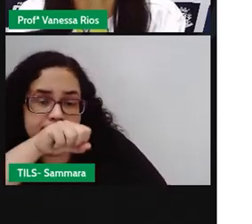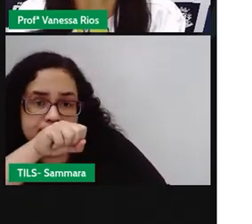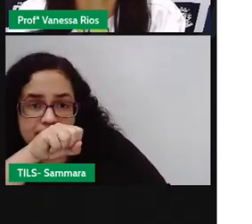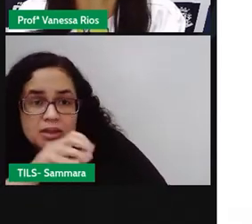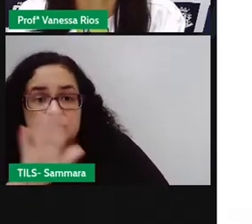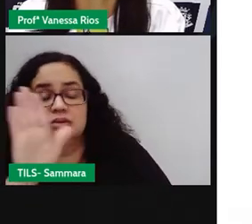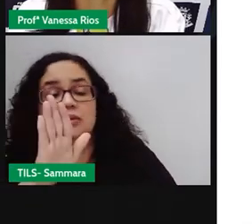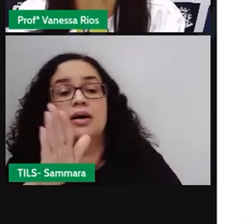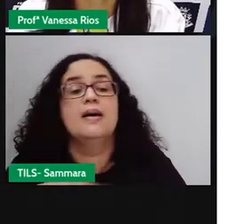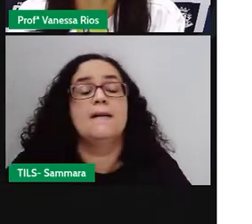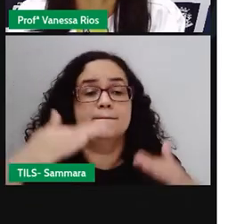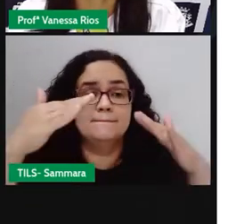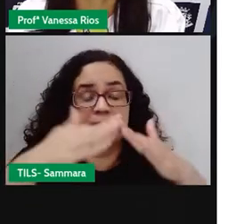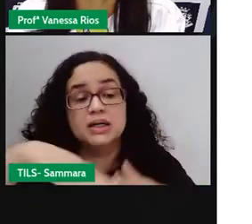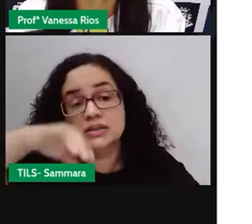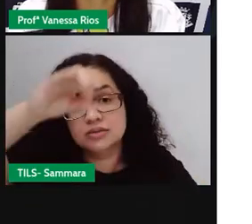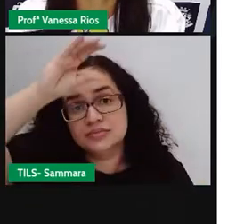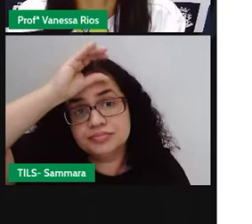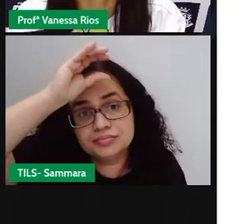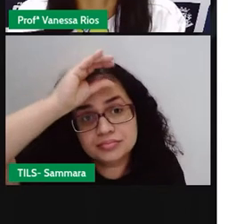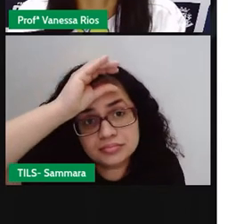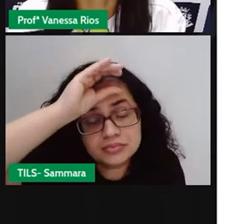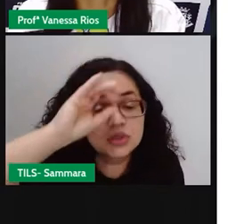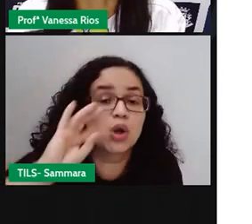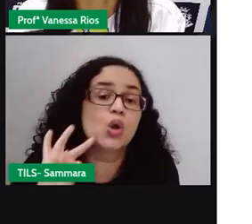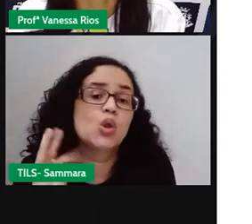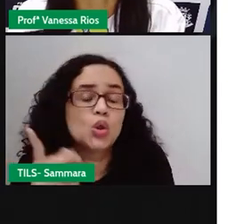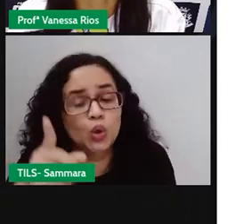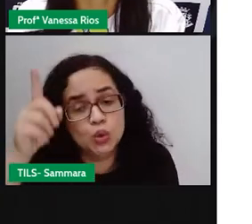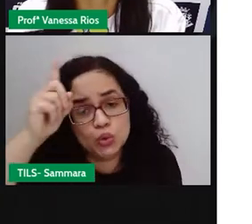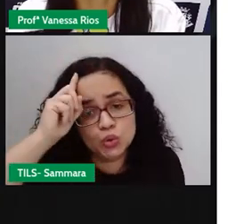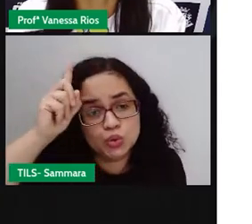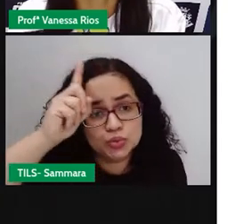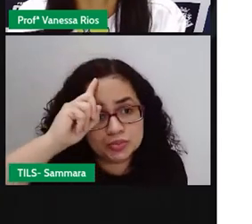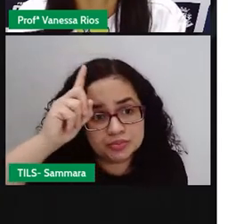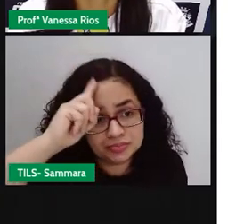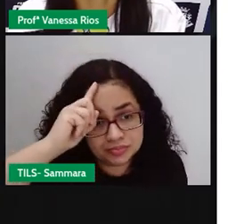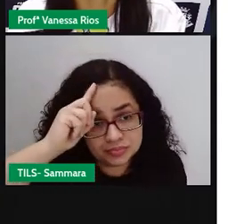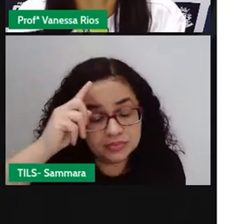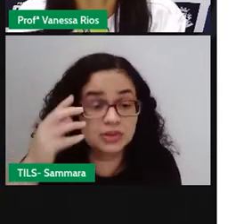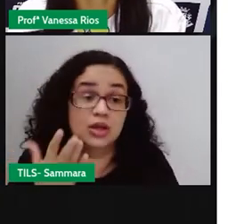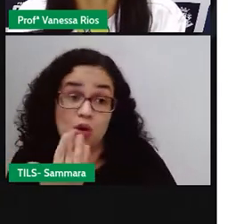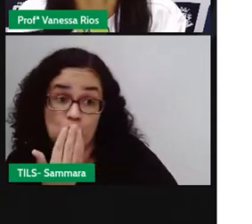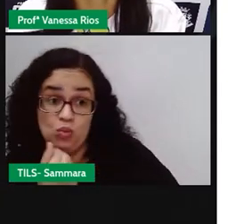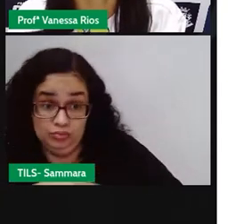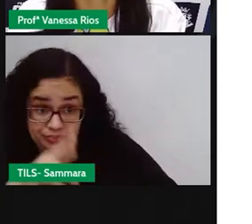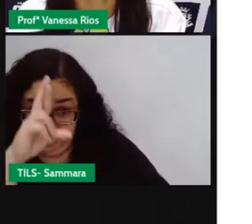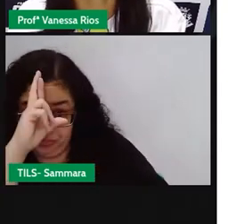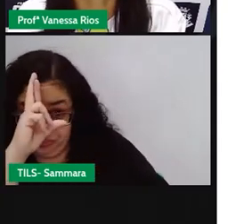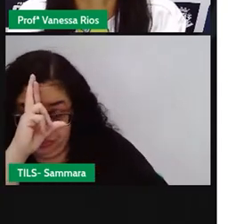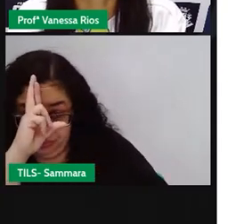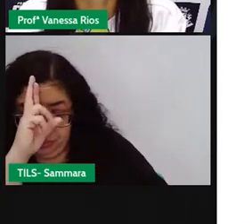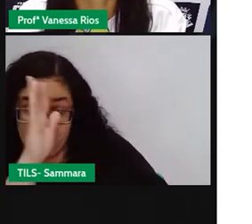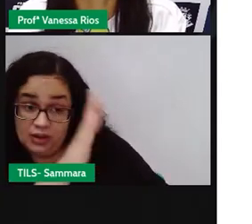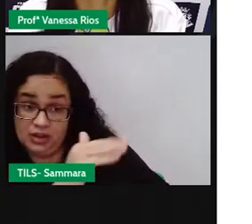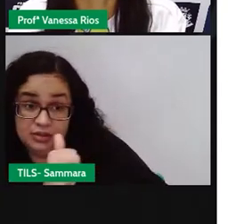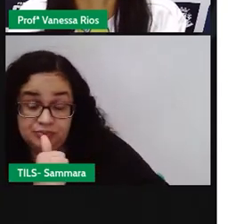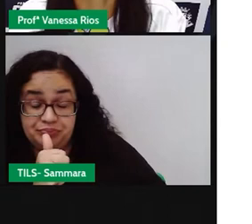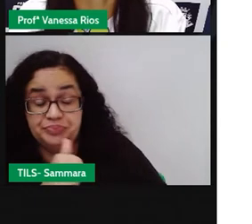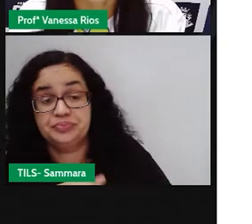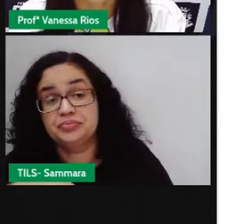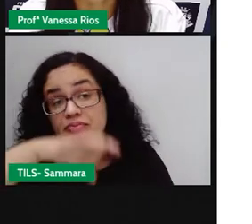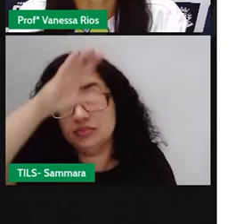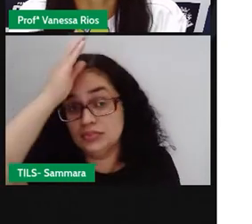para a casa da tia. Passou todo o dia lá. Na hora do almoço, a tia chamou ela